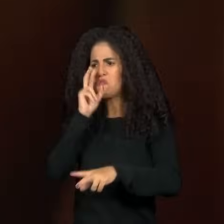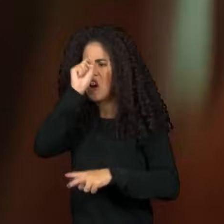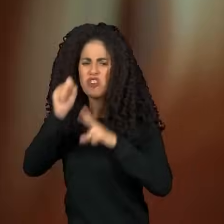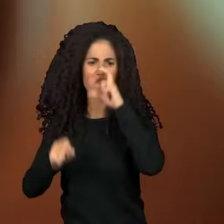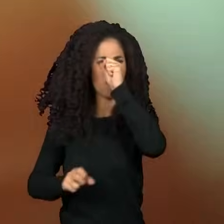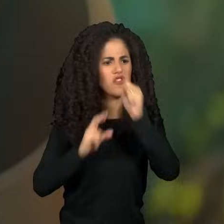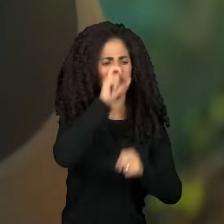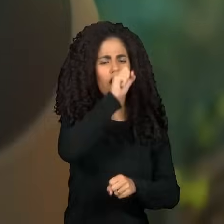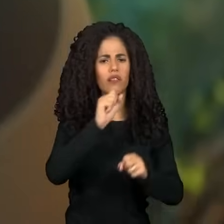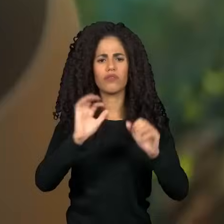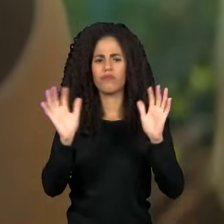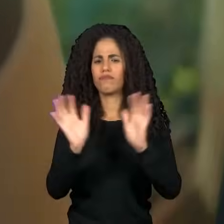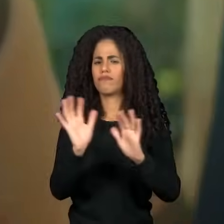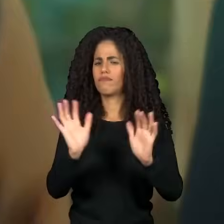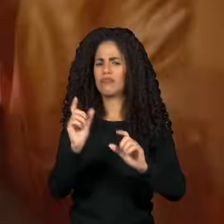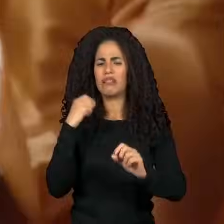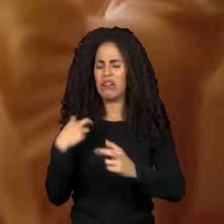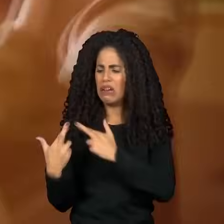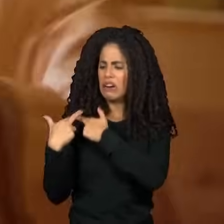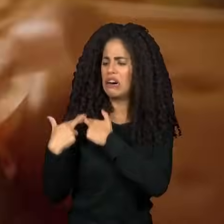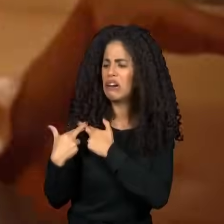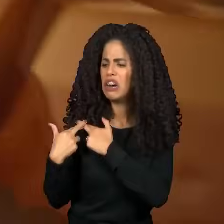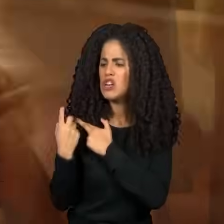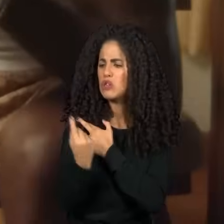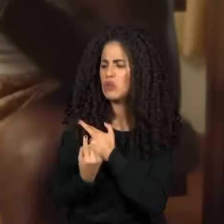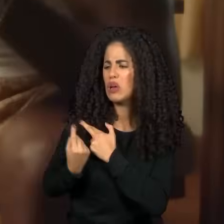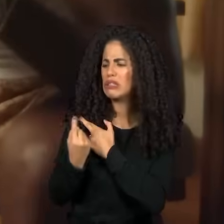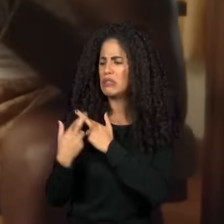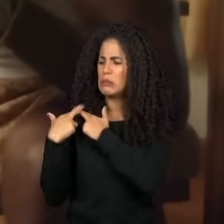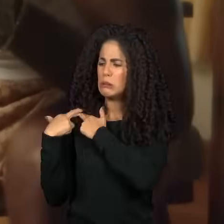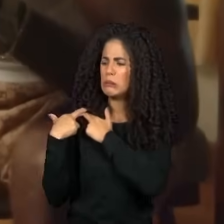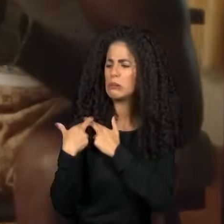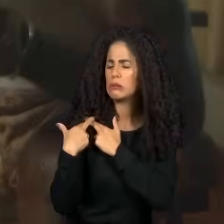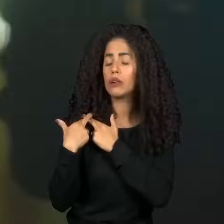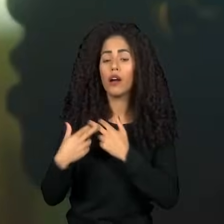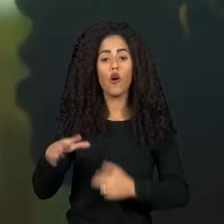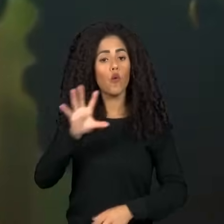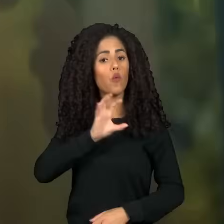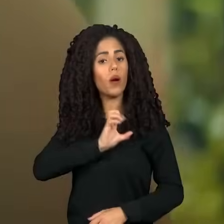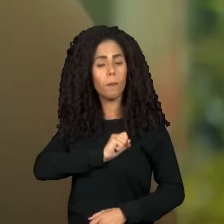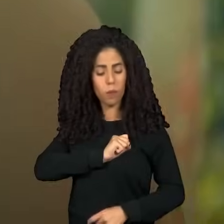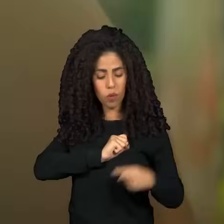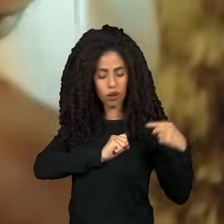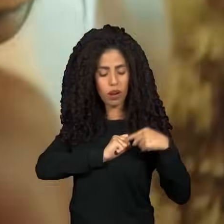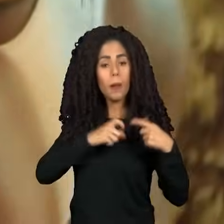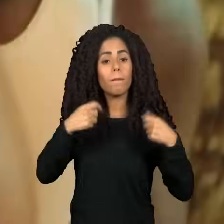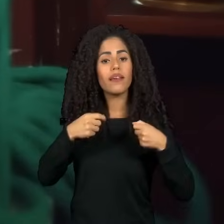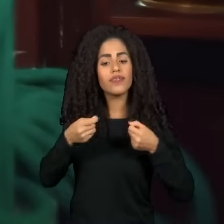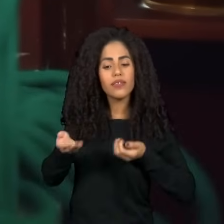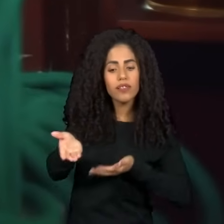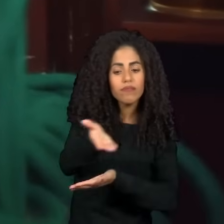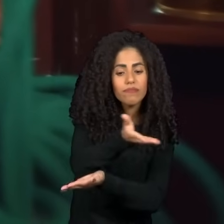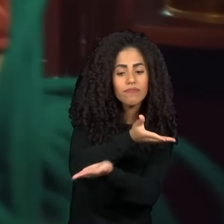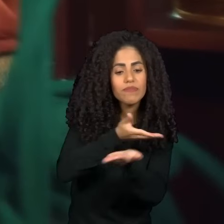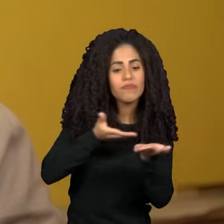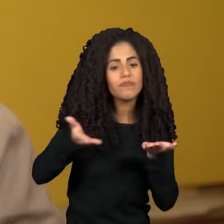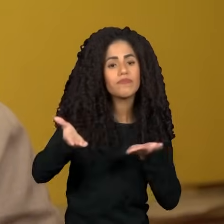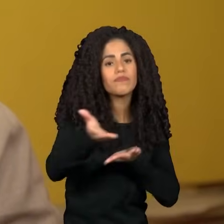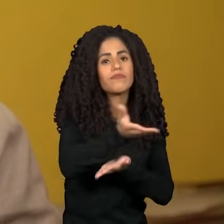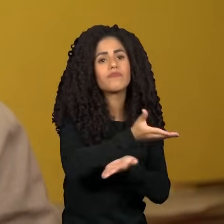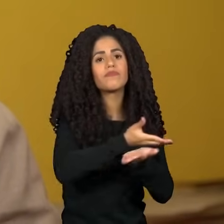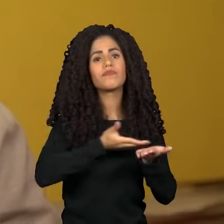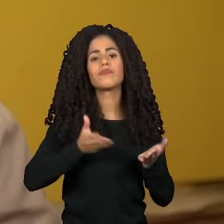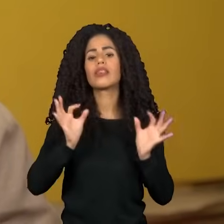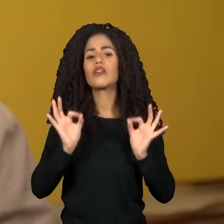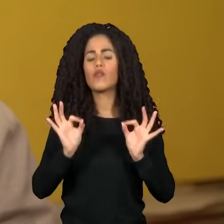carregar o peso, o fardo. O amor, ele requer de nós algo que